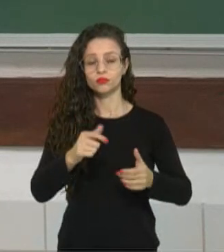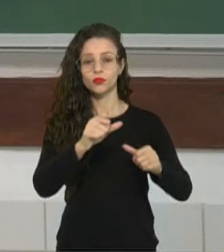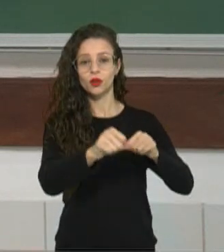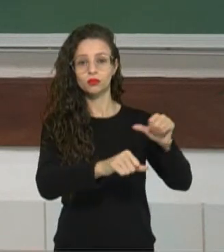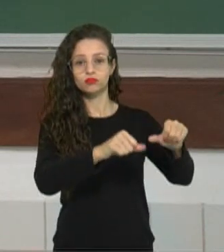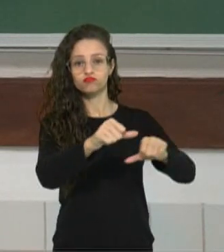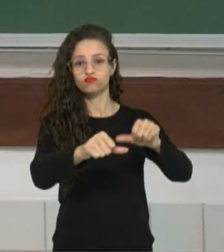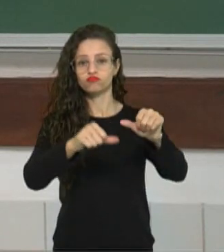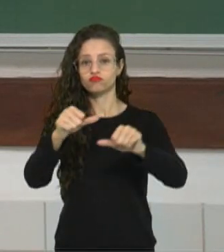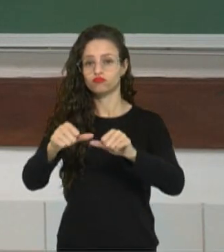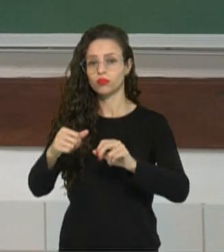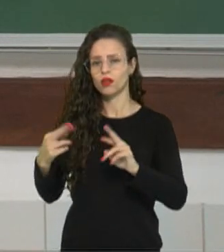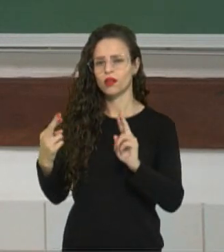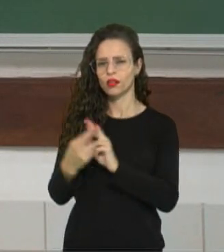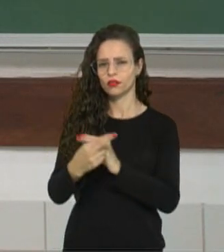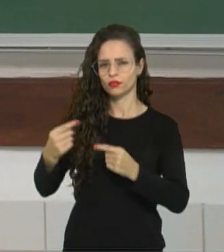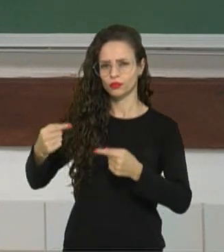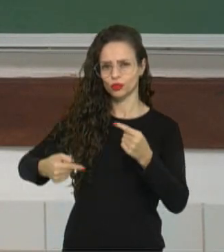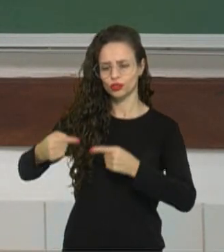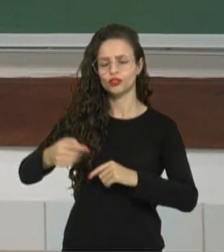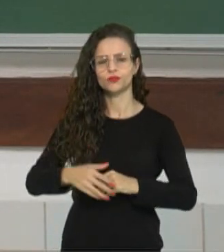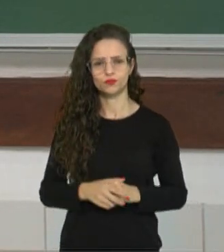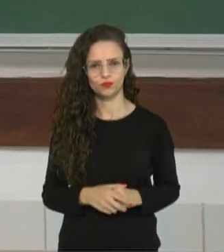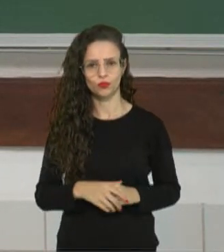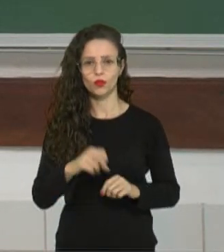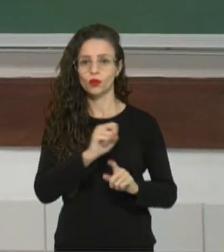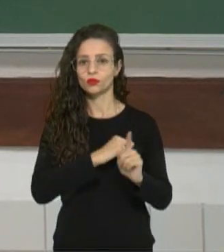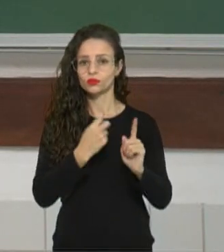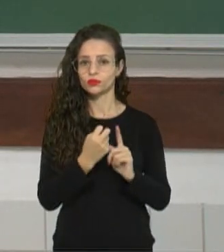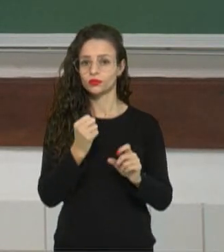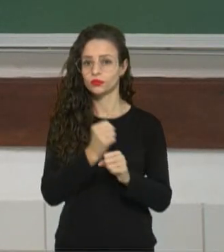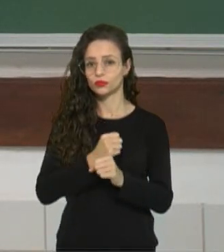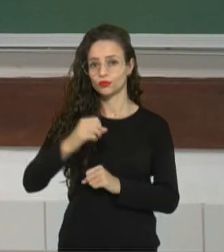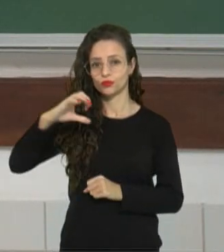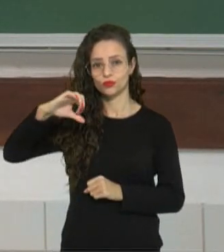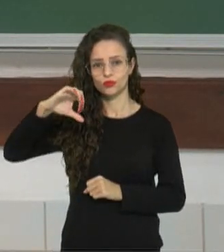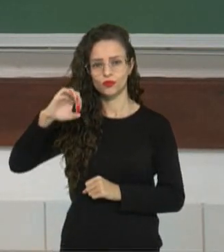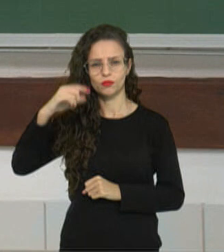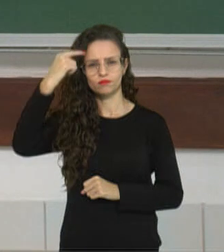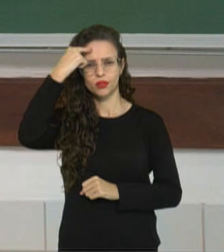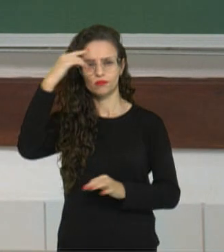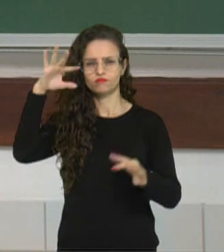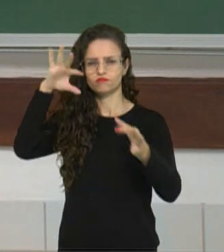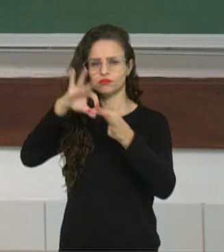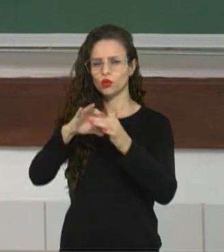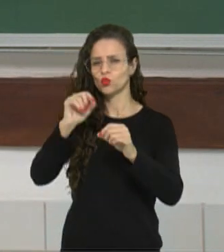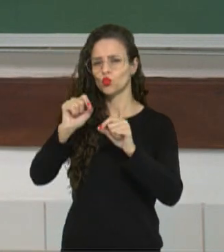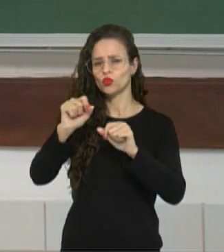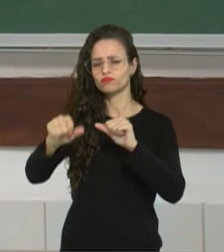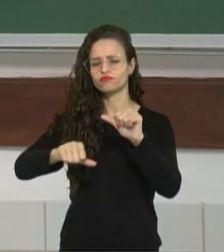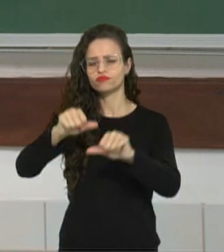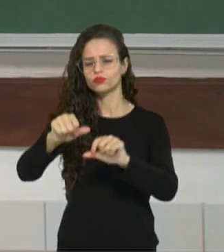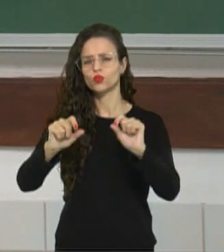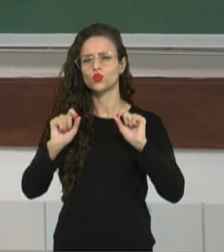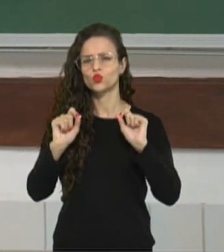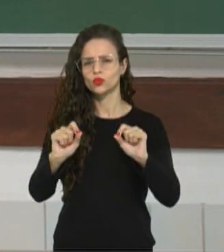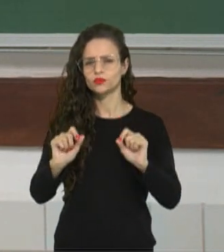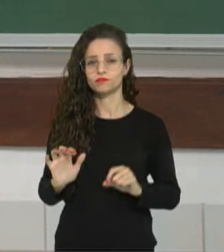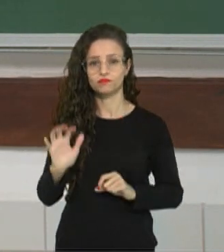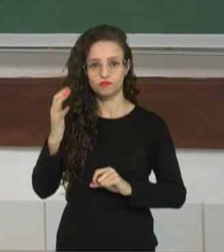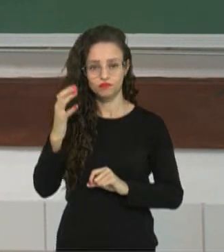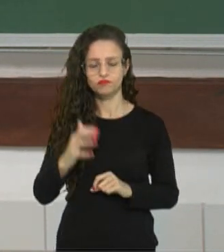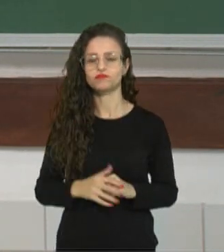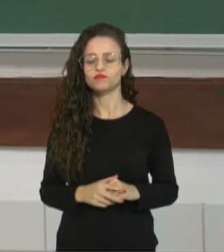determinadas relações políticas. A sociologia dos anos 90 vai pensar em que alteração isso se processa, como é que isso acontece?